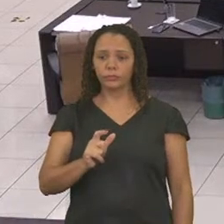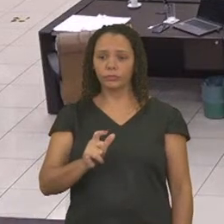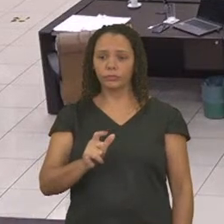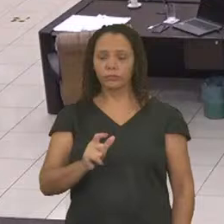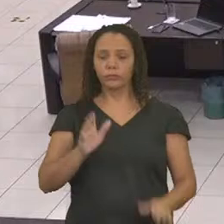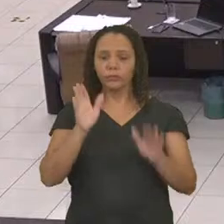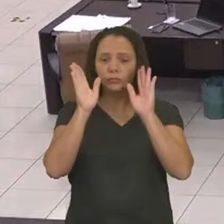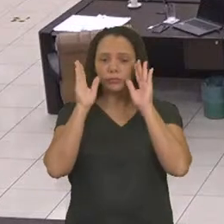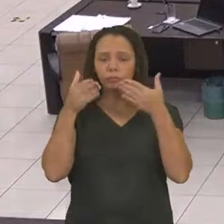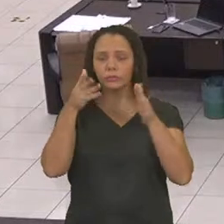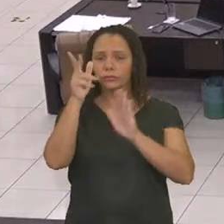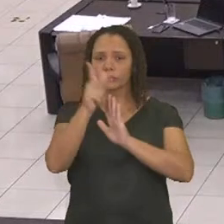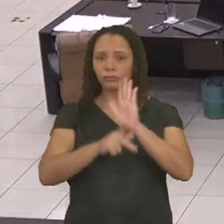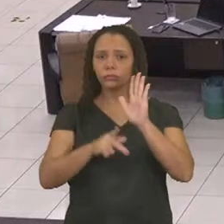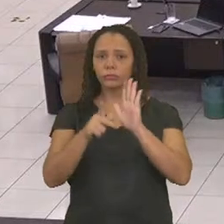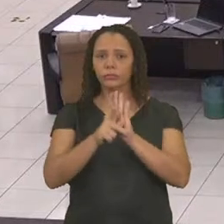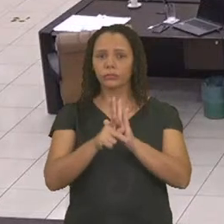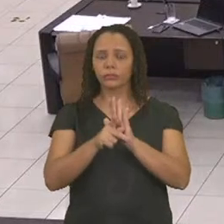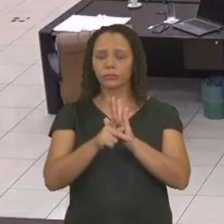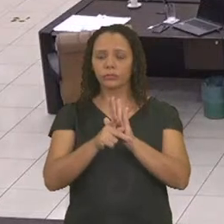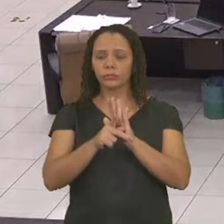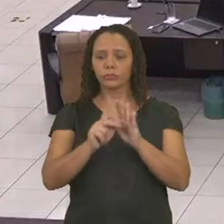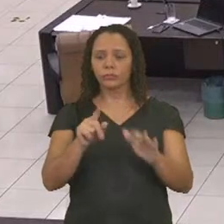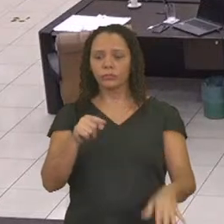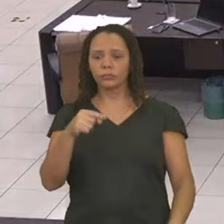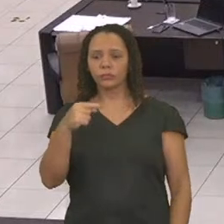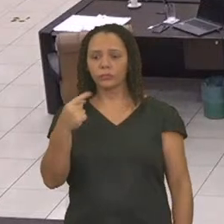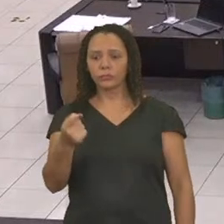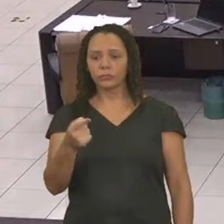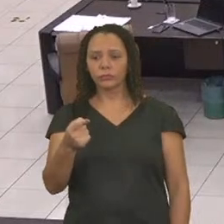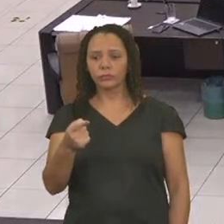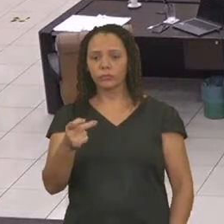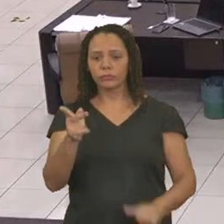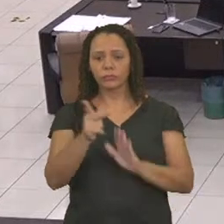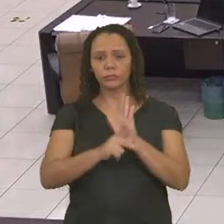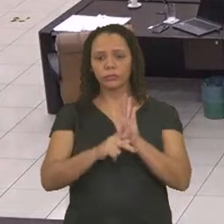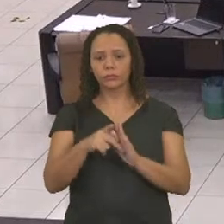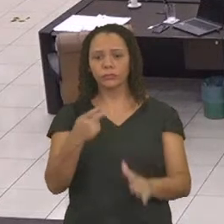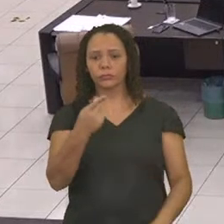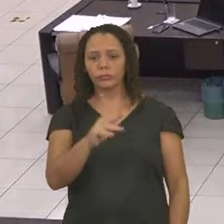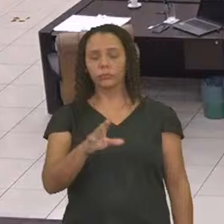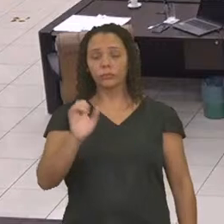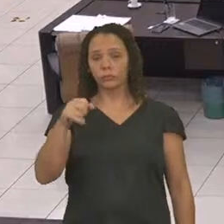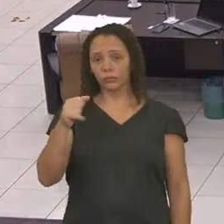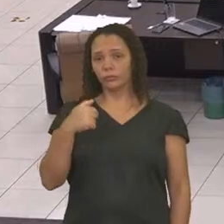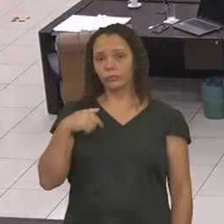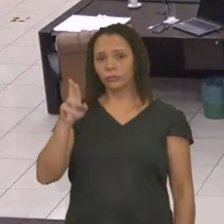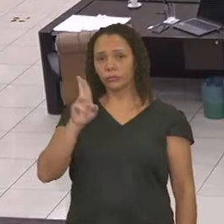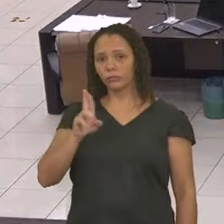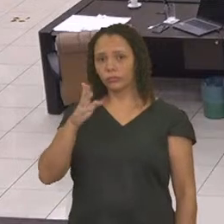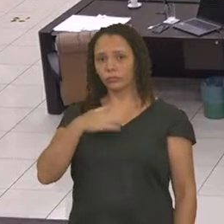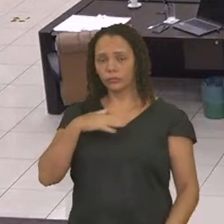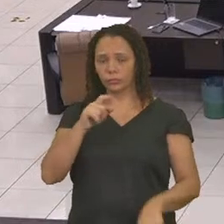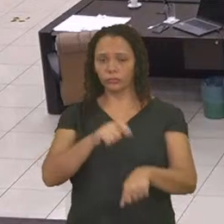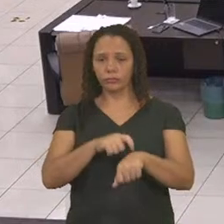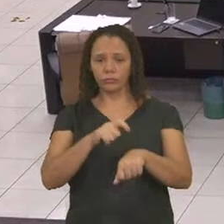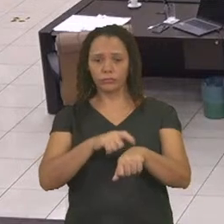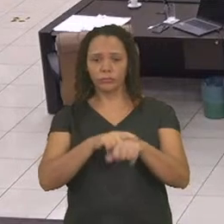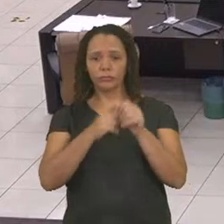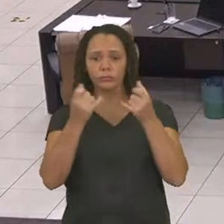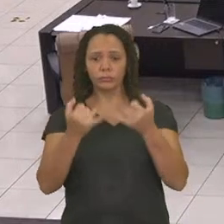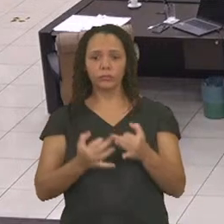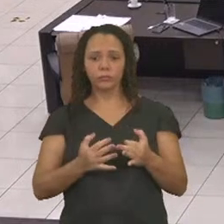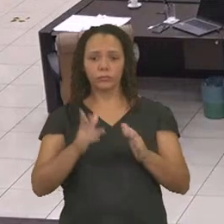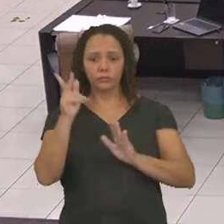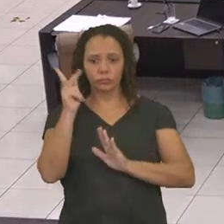projeto, diretor. Atenda o projeto, que o próximo é o deles. Sim, eu vou usar meu tempo para fazer minhas razões de falar voto. Eu vou chegar no projeto.